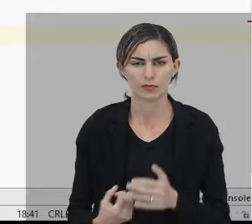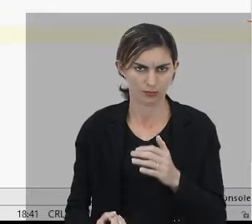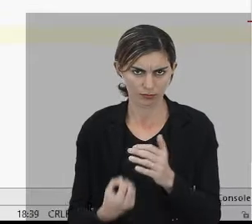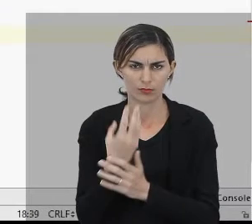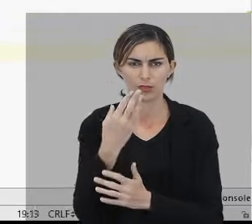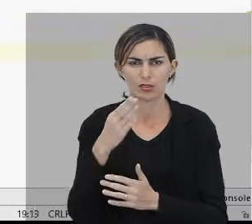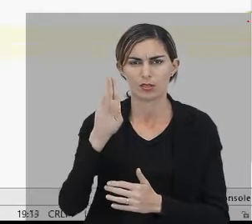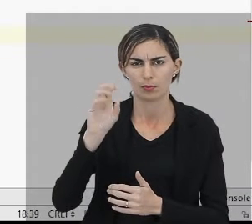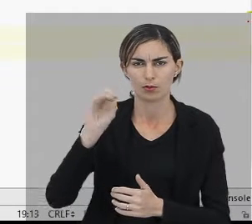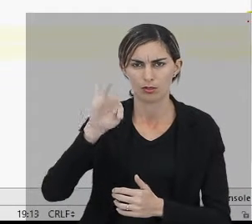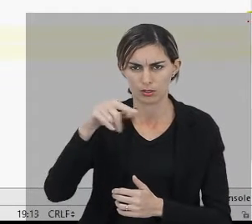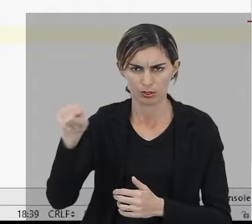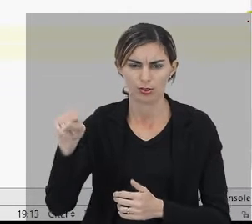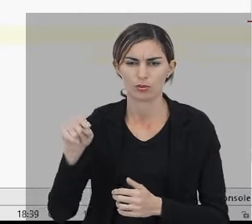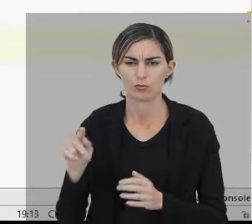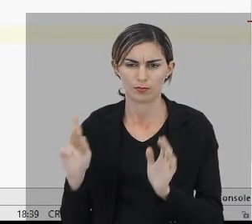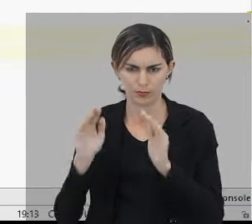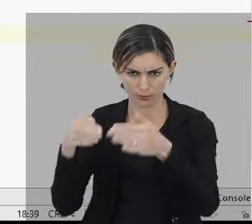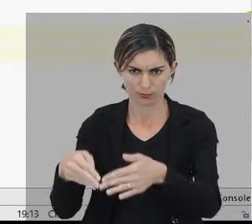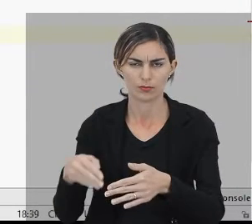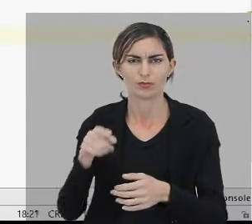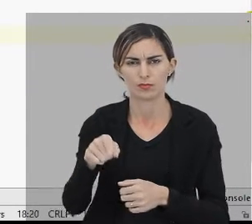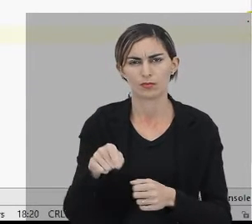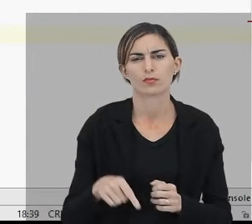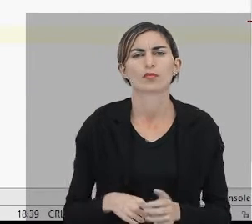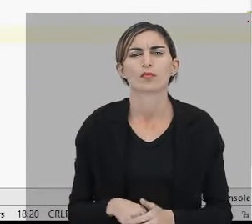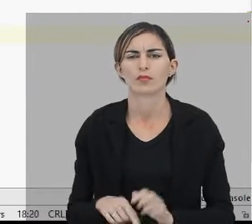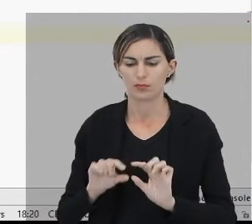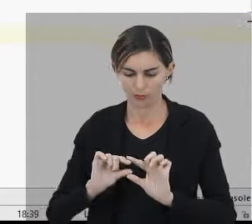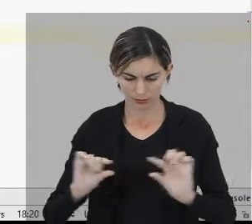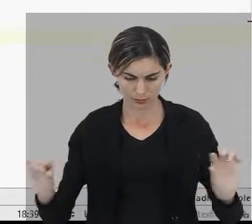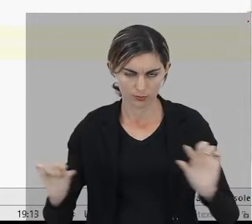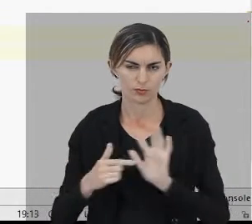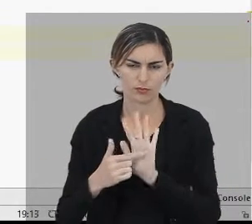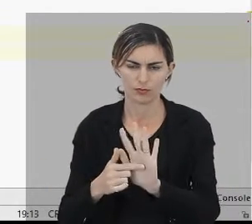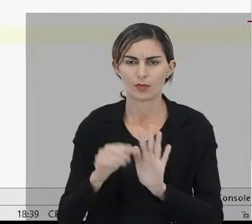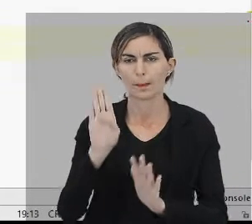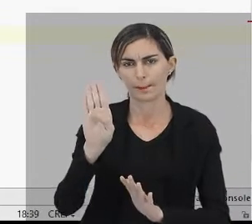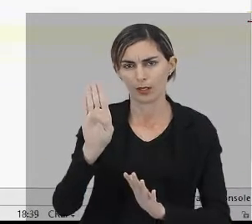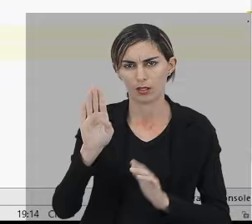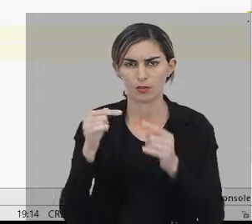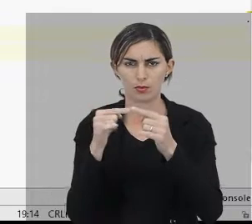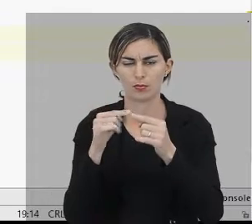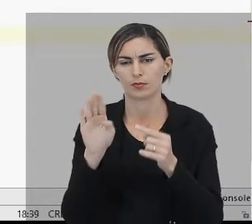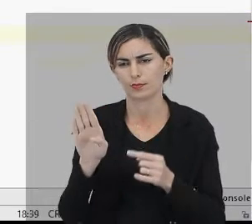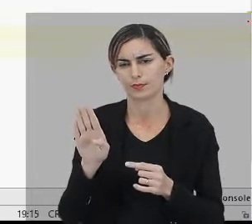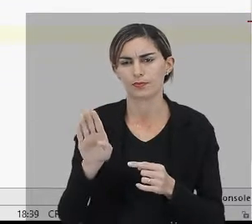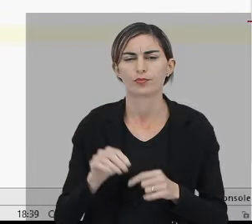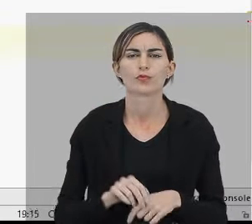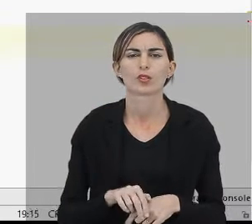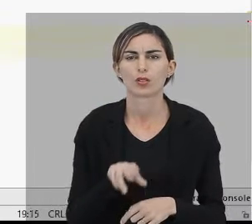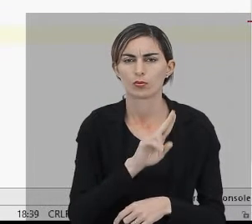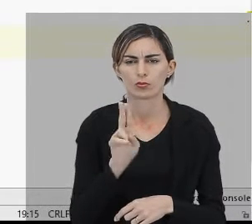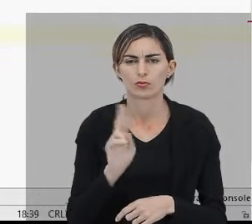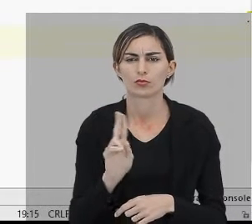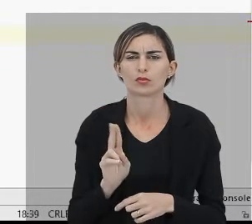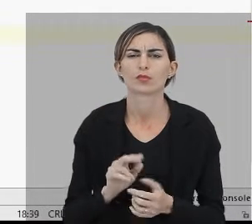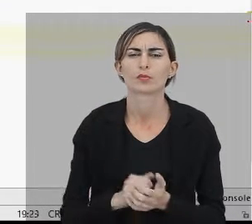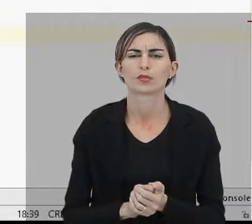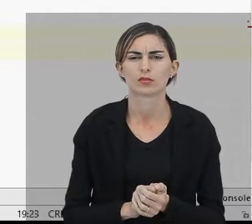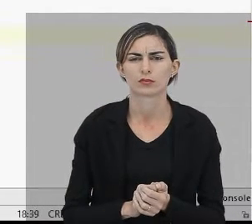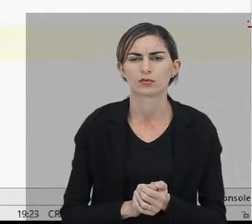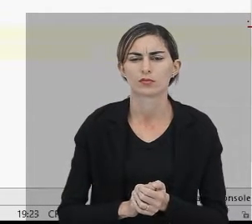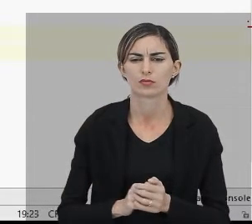Criei um botão, que está referenciado aqui pela nossa referência B. Vou chamar ele e